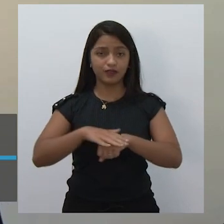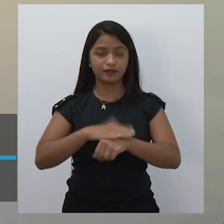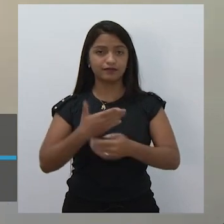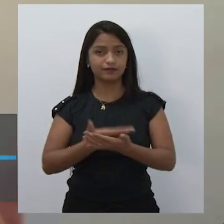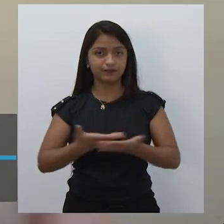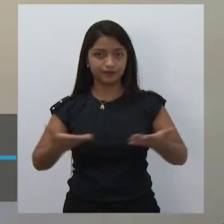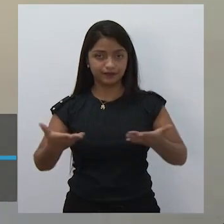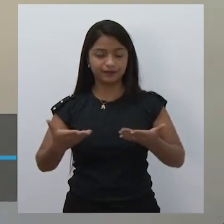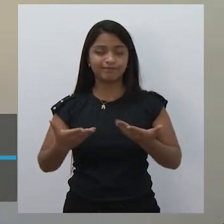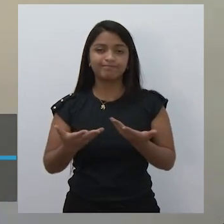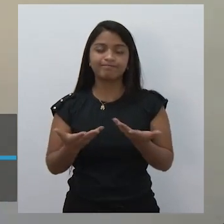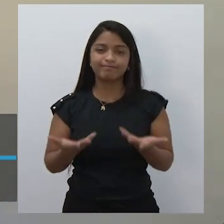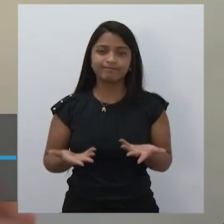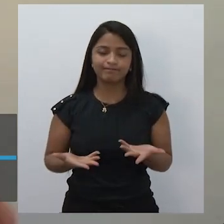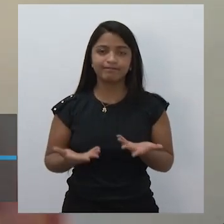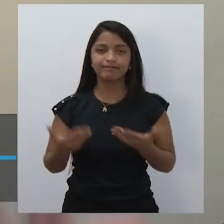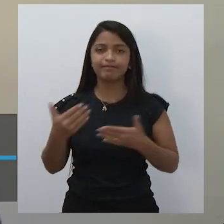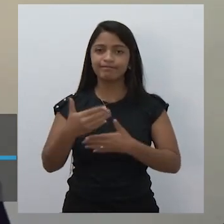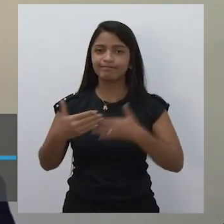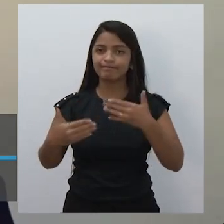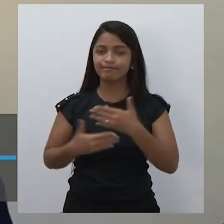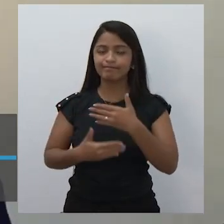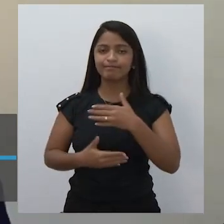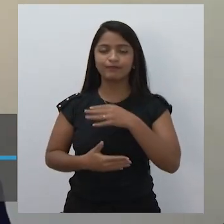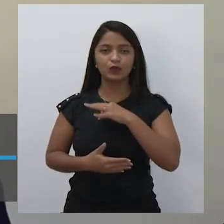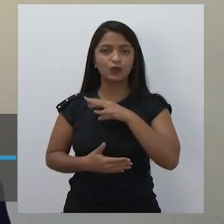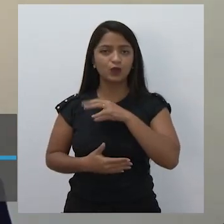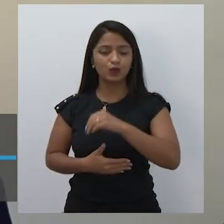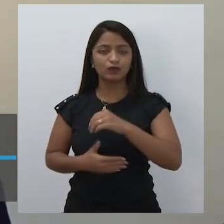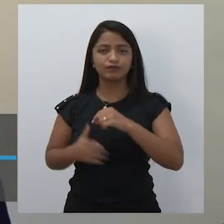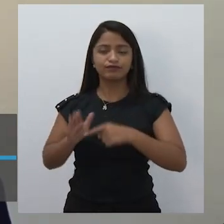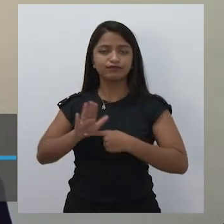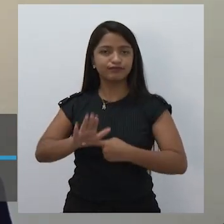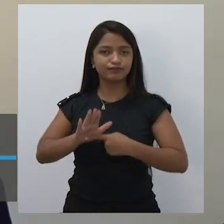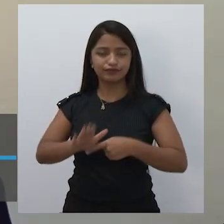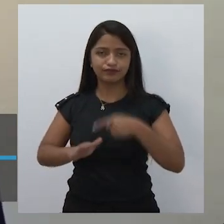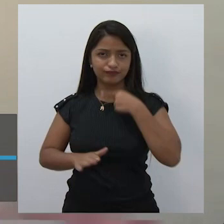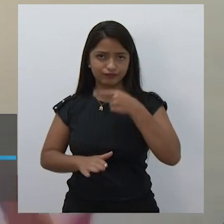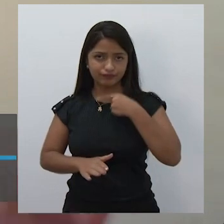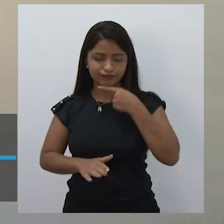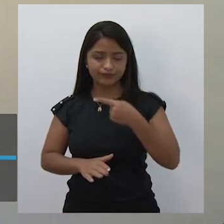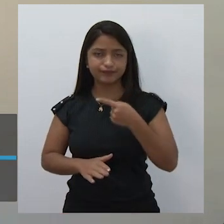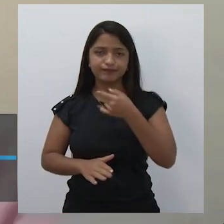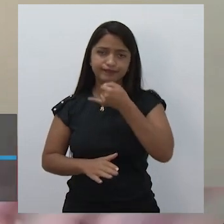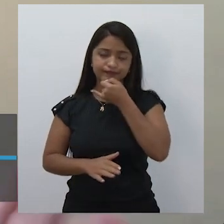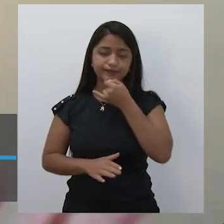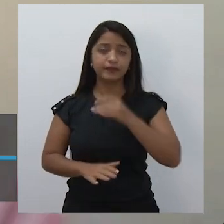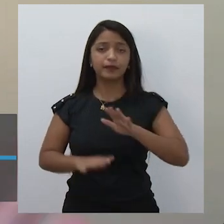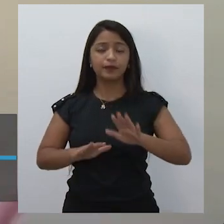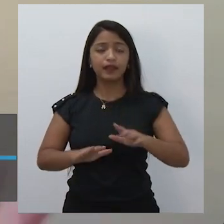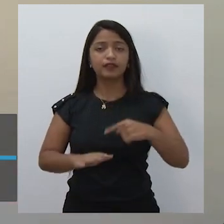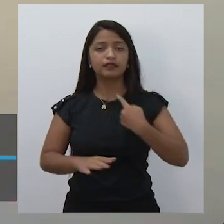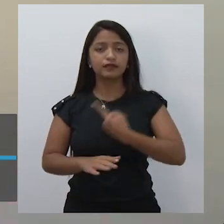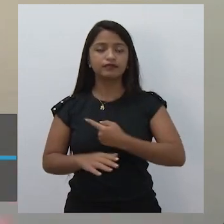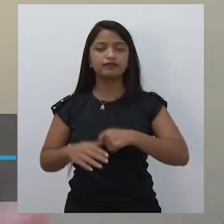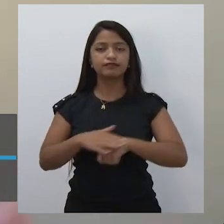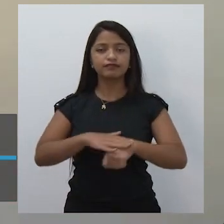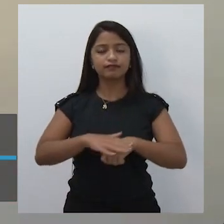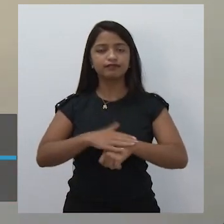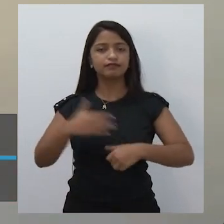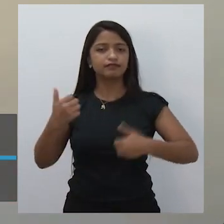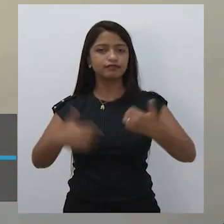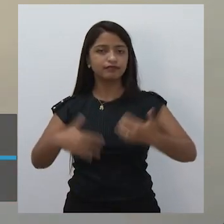slide, embora a gente não conseguiu passar todos os nossos slides, tudo que nós queríamos conversar nesse